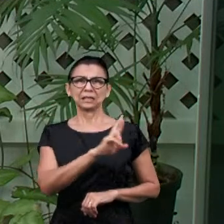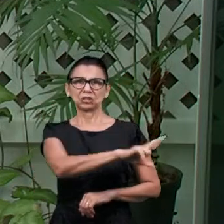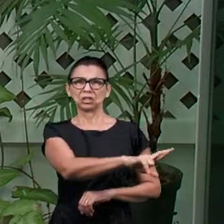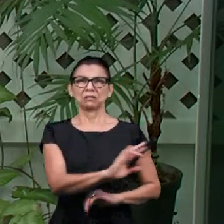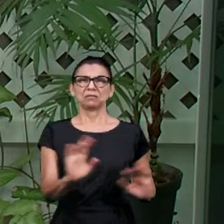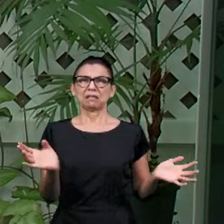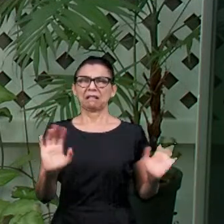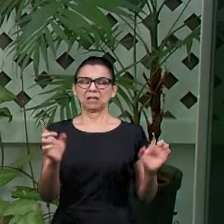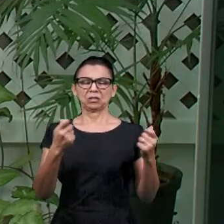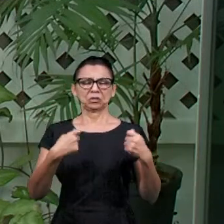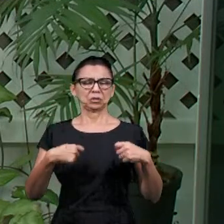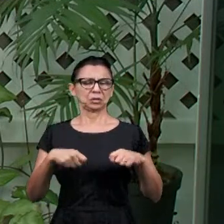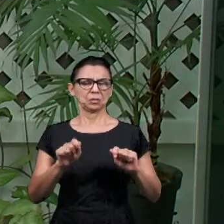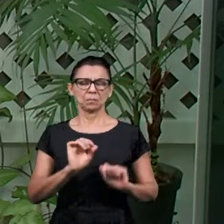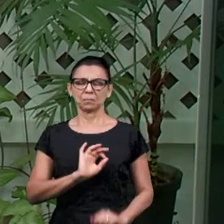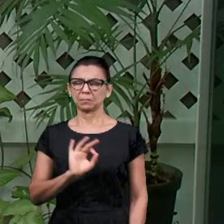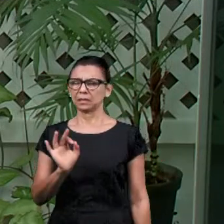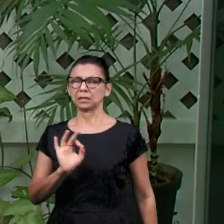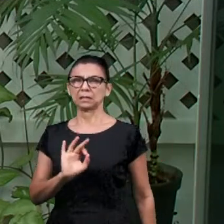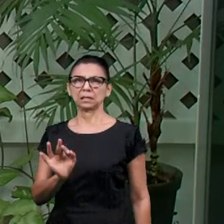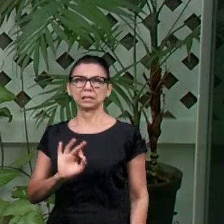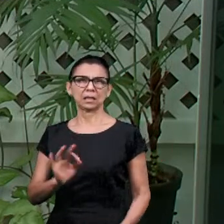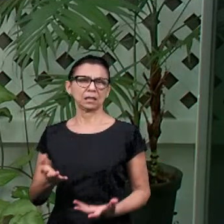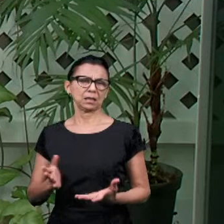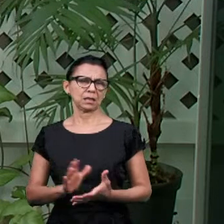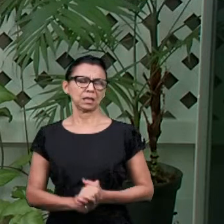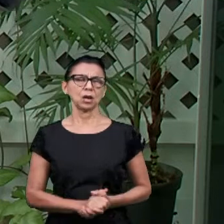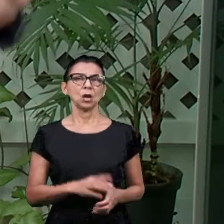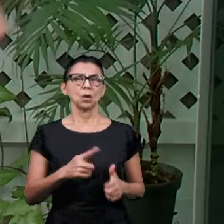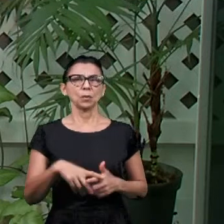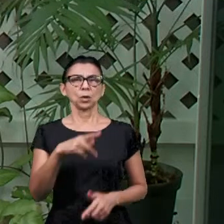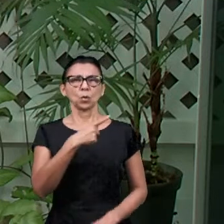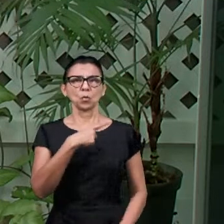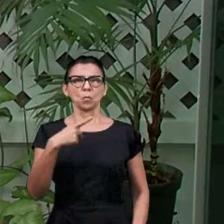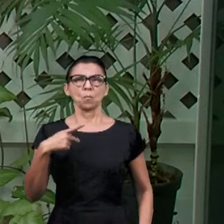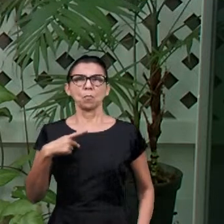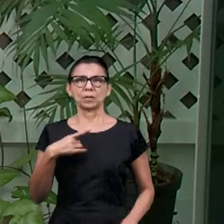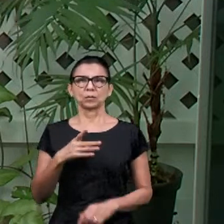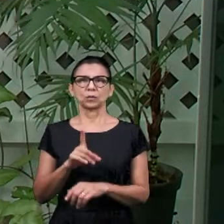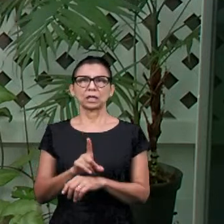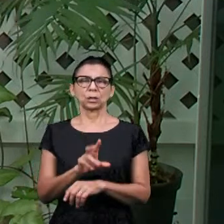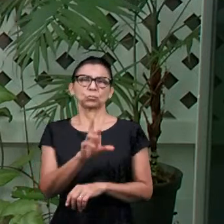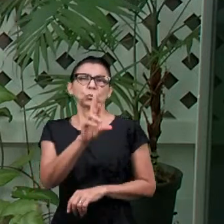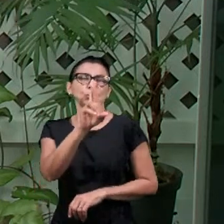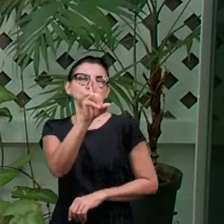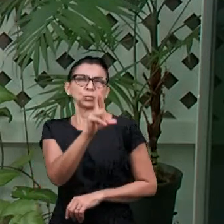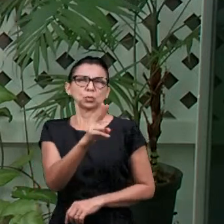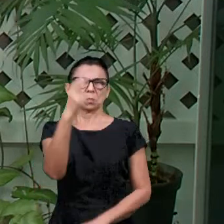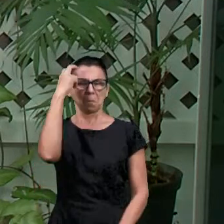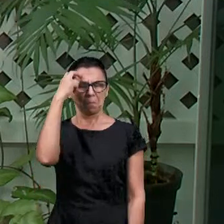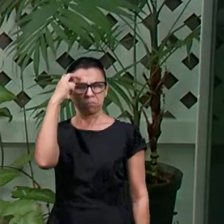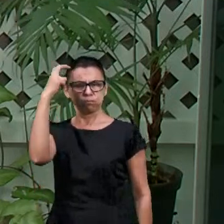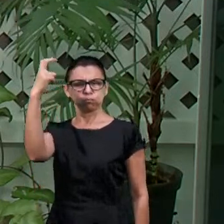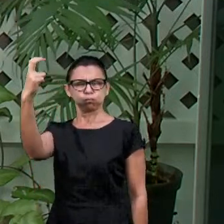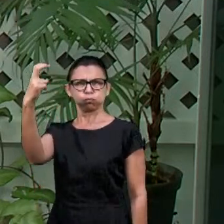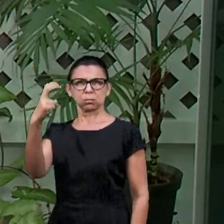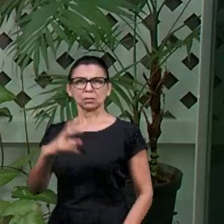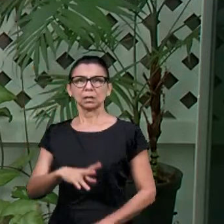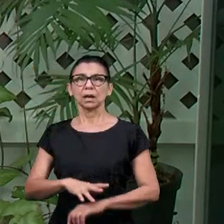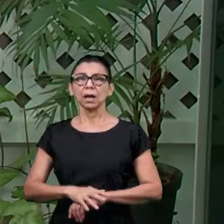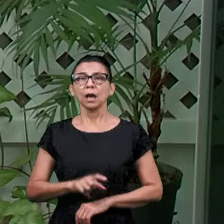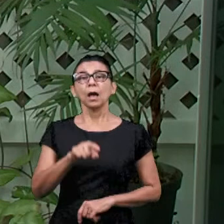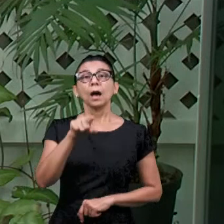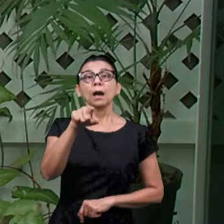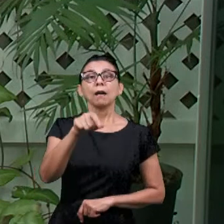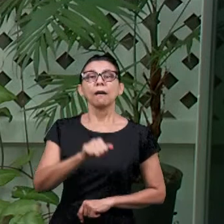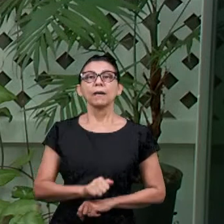autorizada, doutor, professor, catedrático para ensinar você Bíblia, que coisa maravilhosa. Você senta, ele botou um